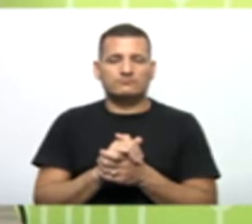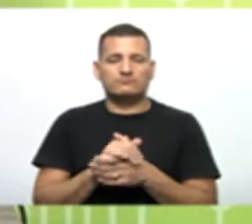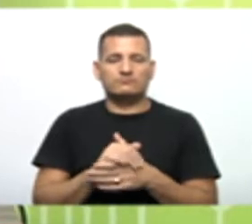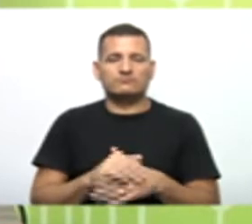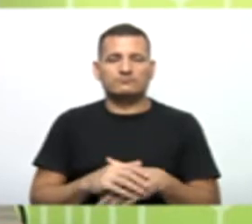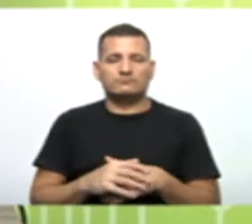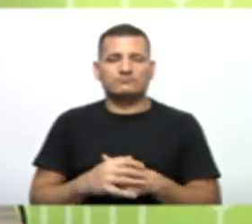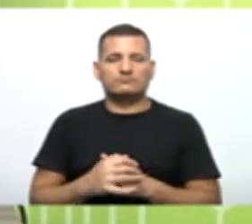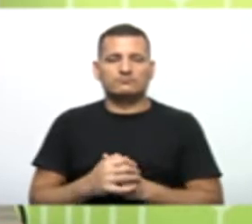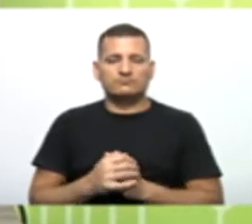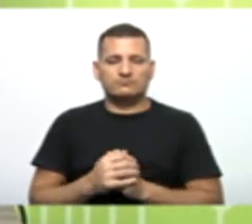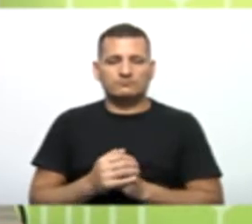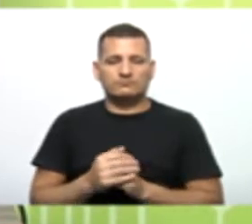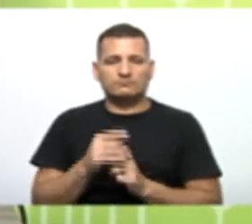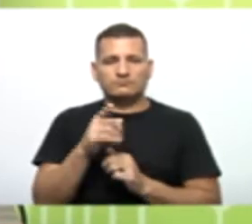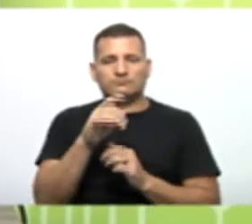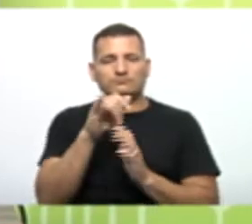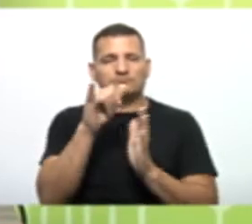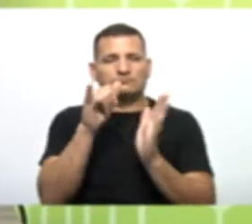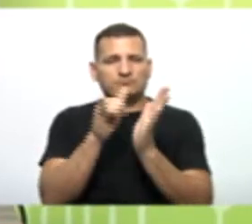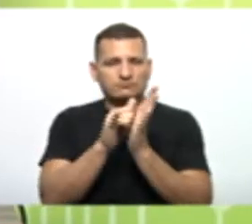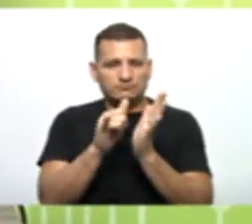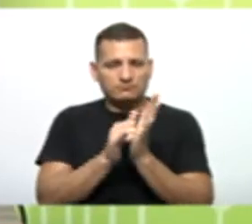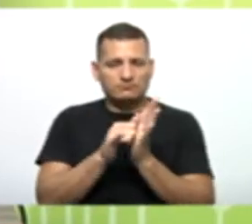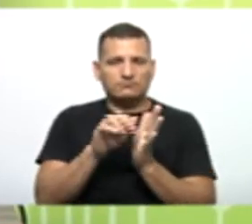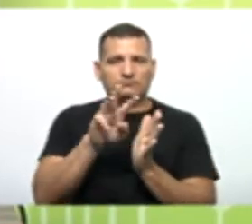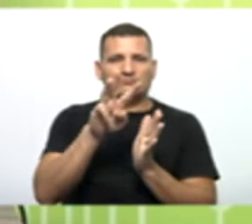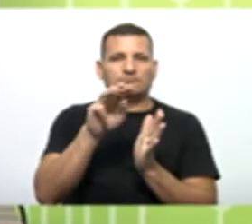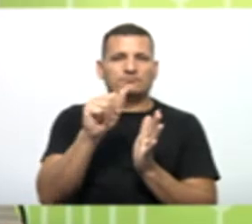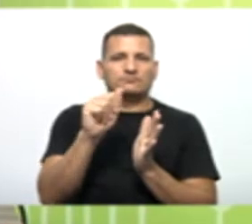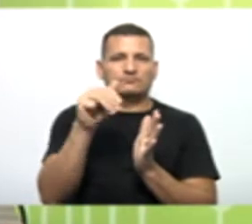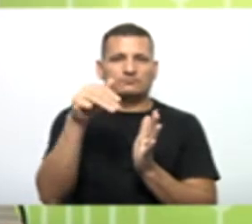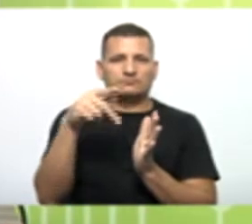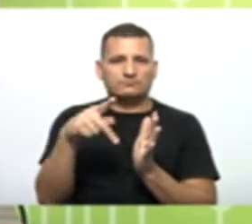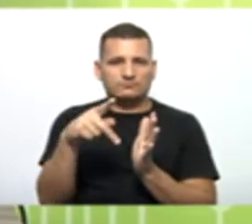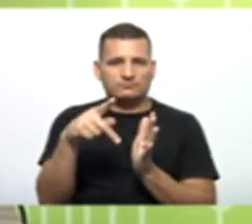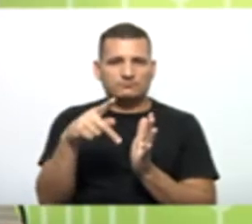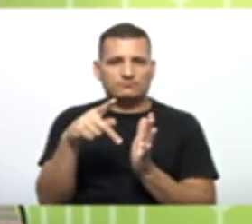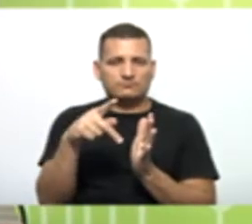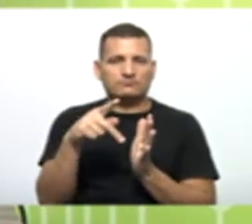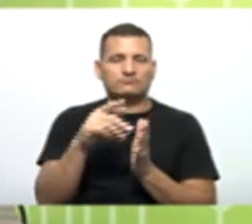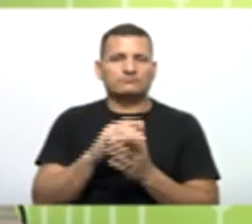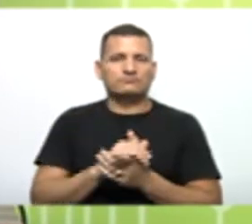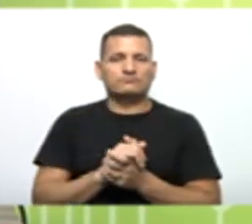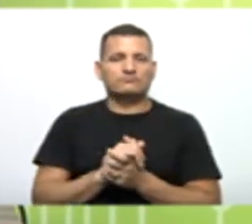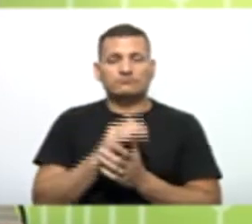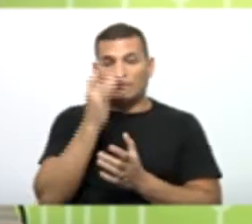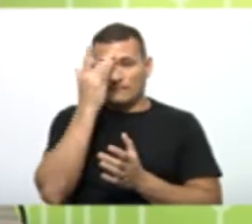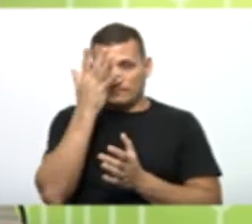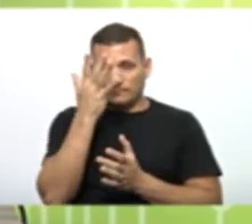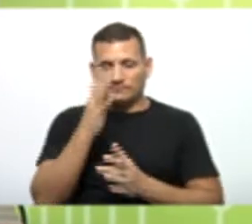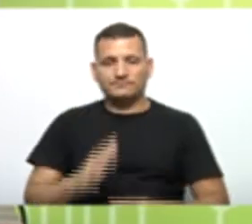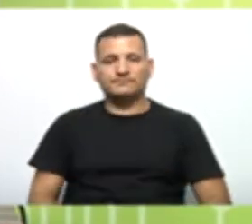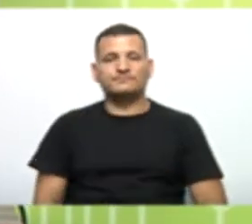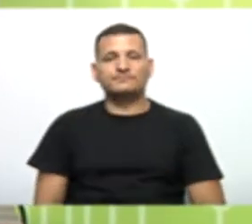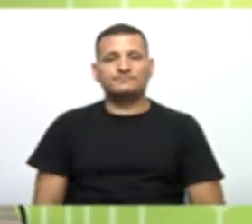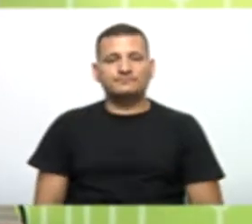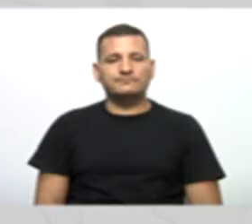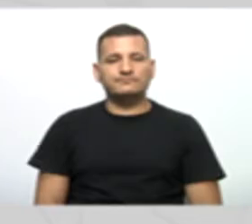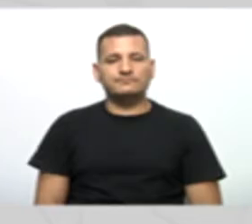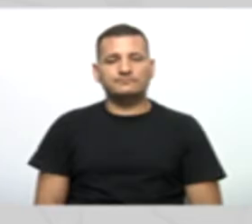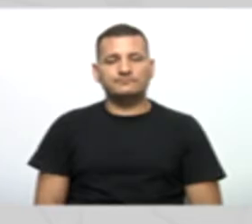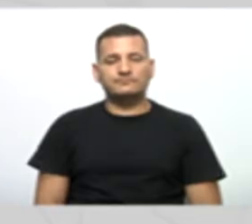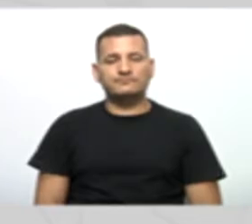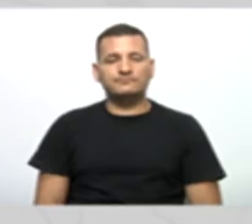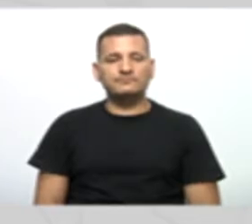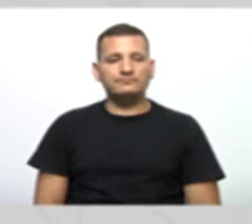poder instalar o seu AMP e o seu Workbench com muita facilidade, ok? Então olha só, aqui